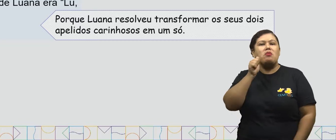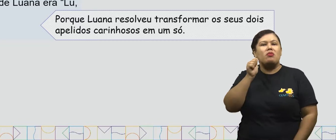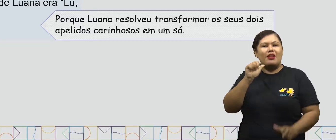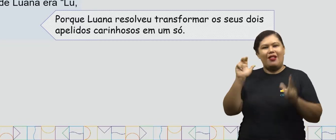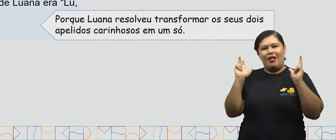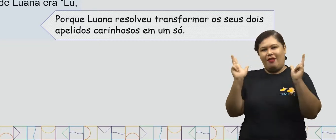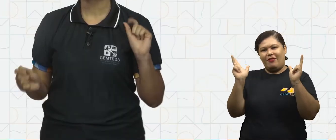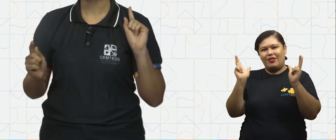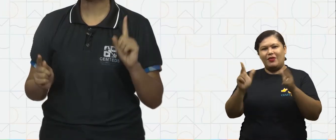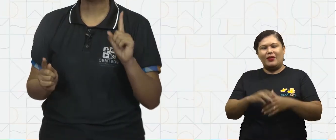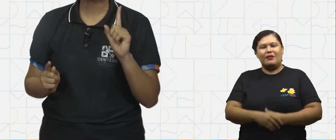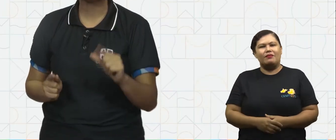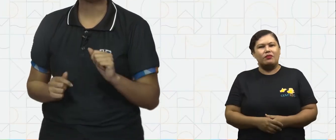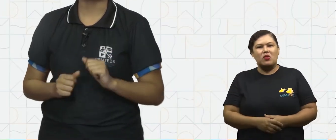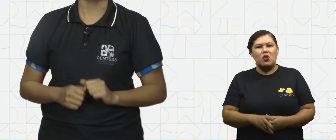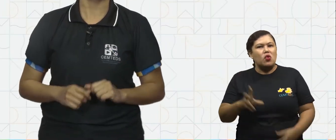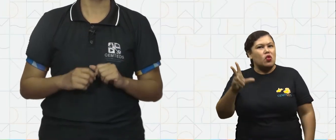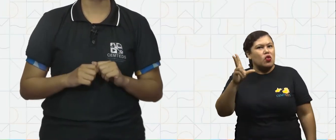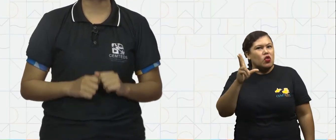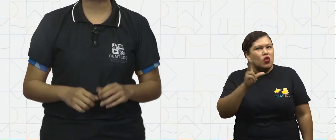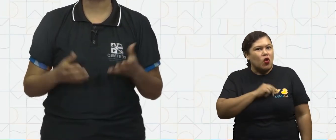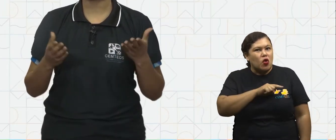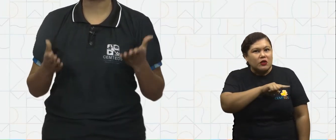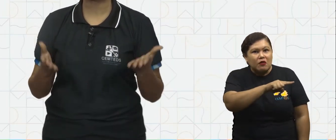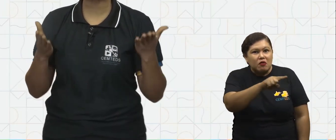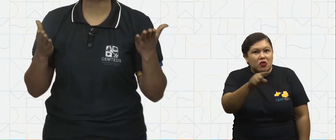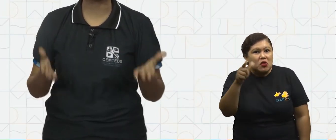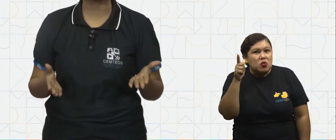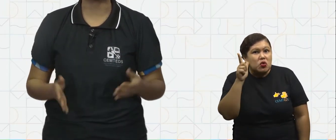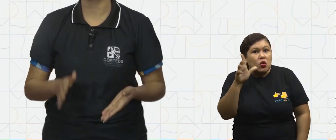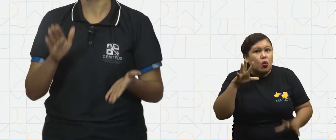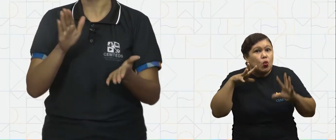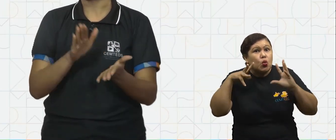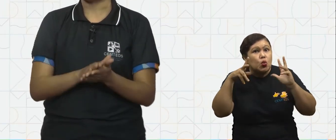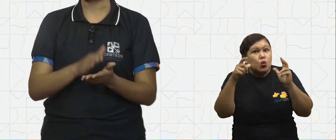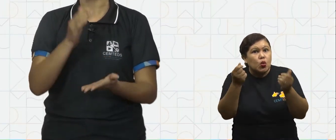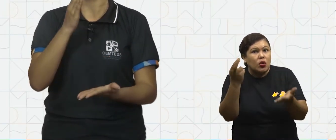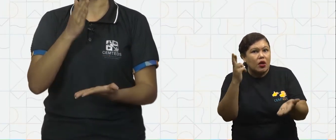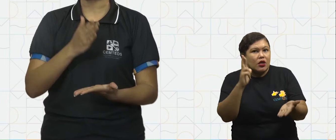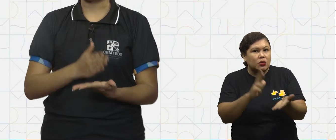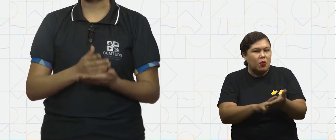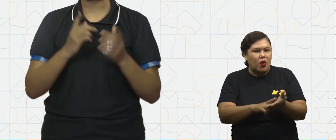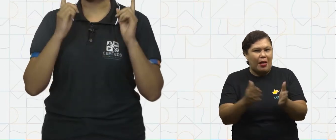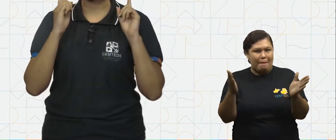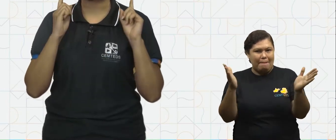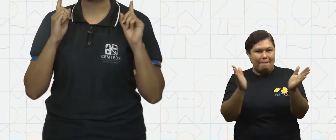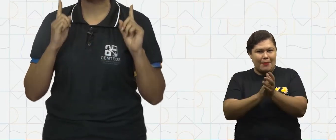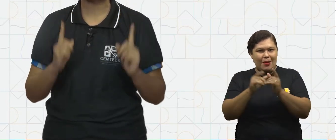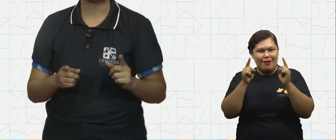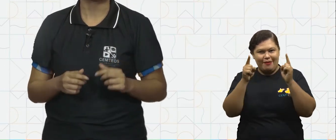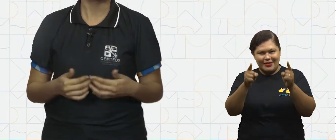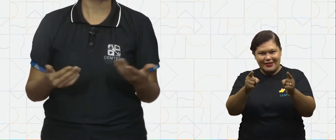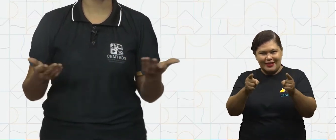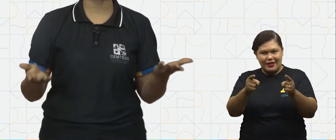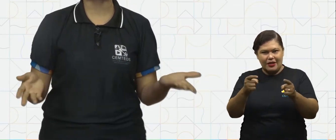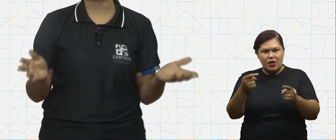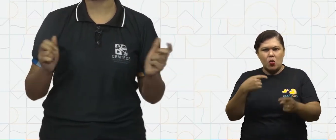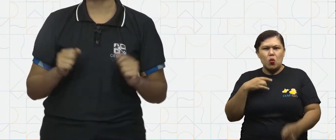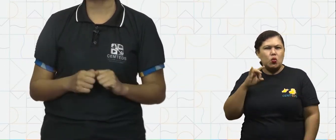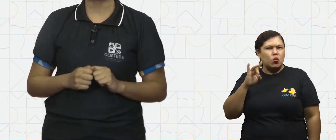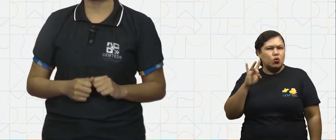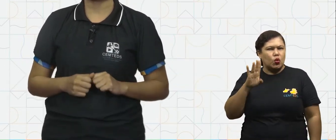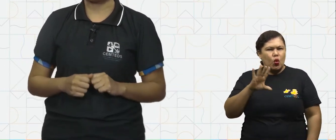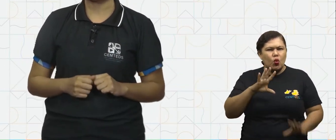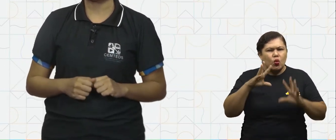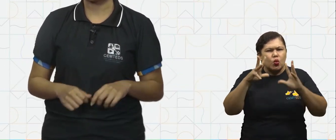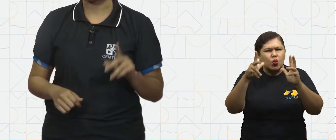seus irmãos. Incrível! Você acertou todas! 1,5 para você! Eu só tenho